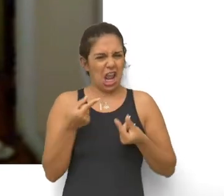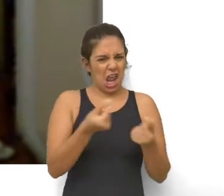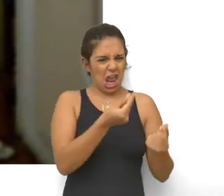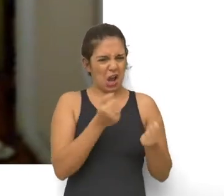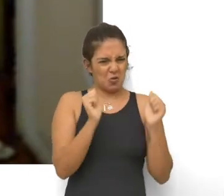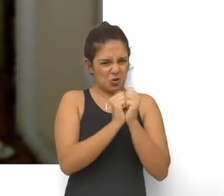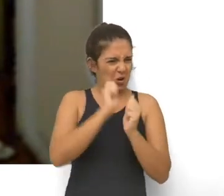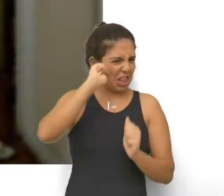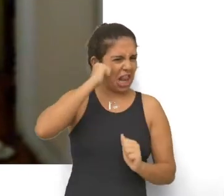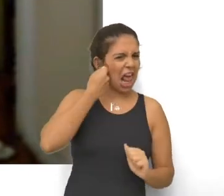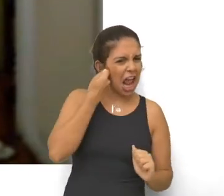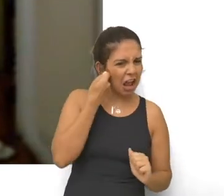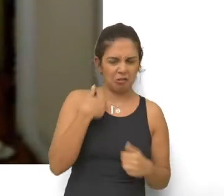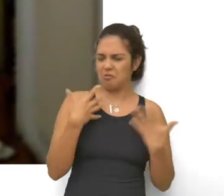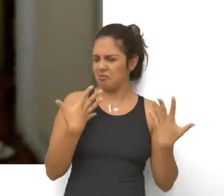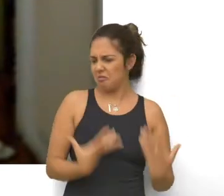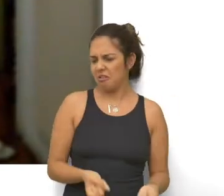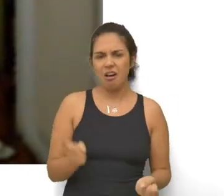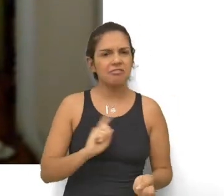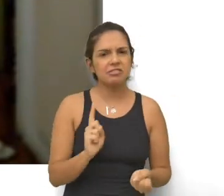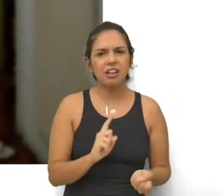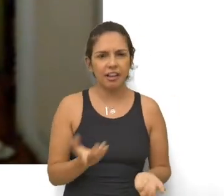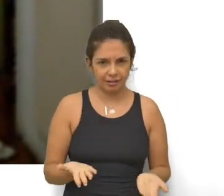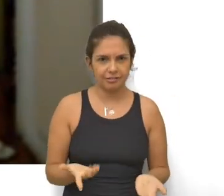negros, né?